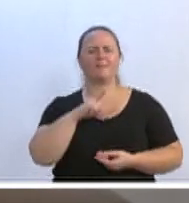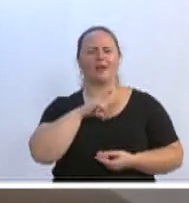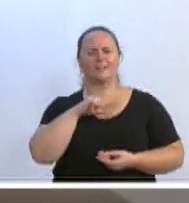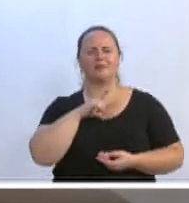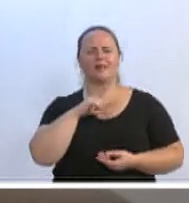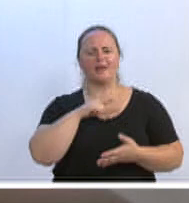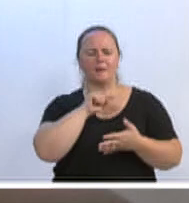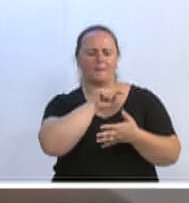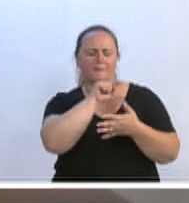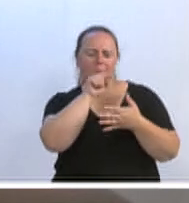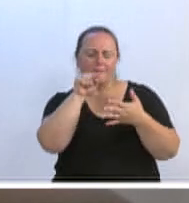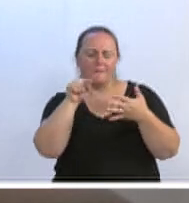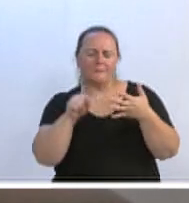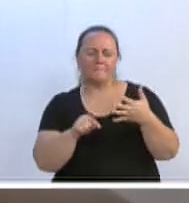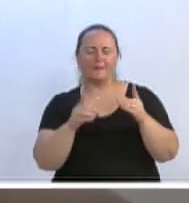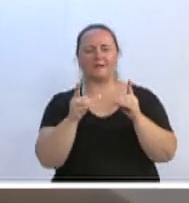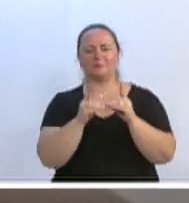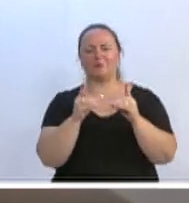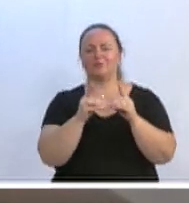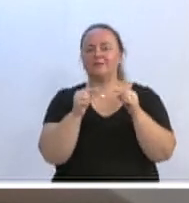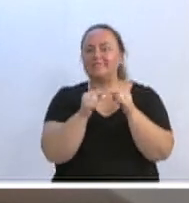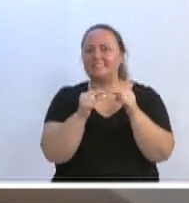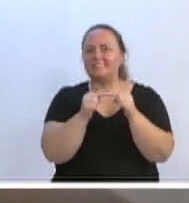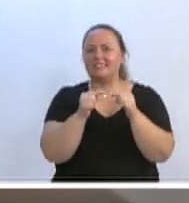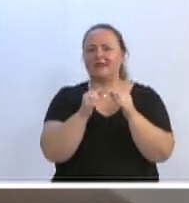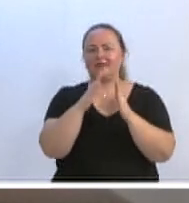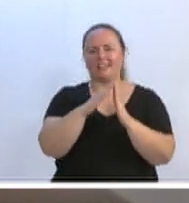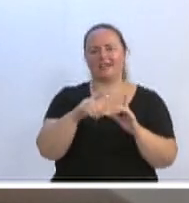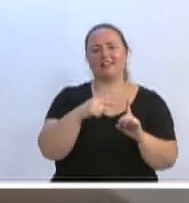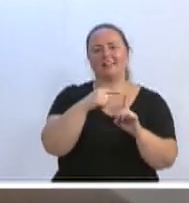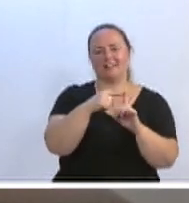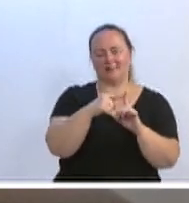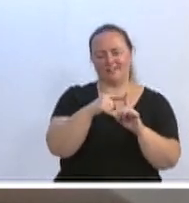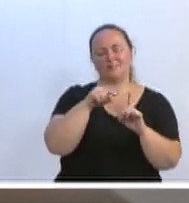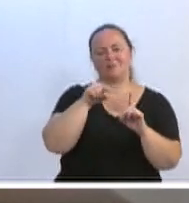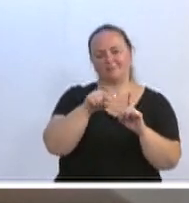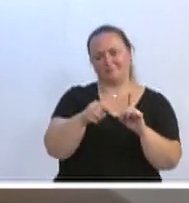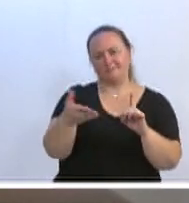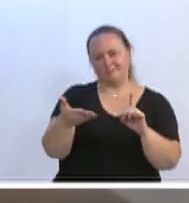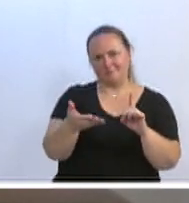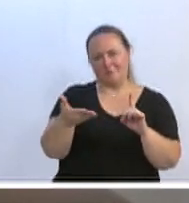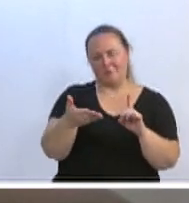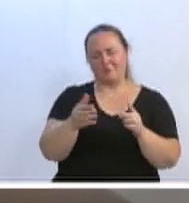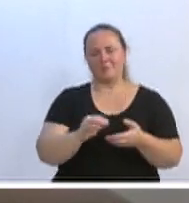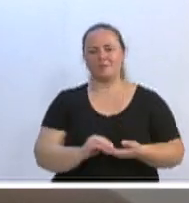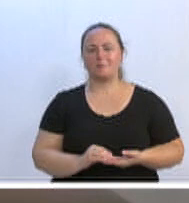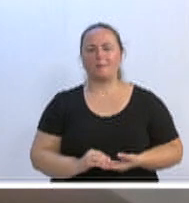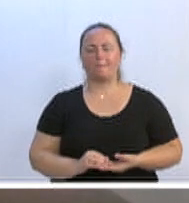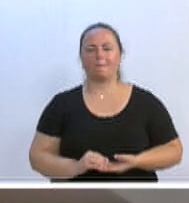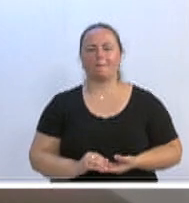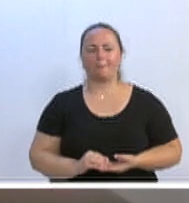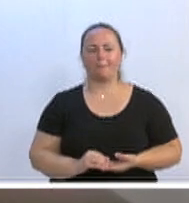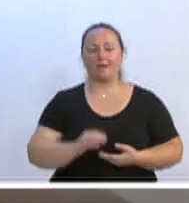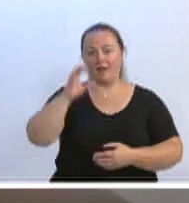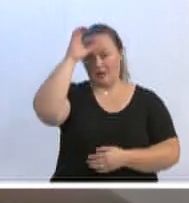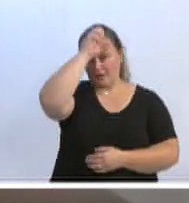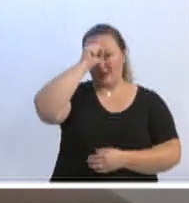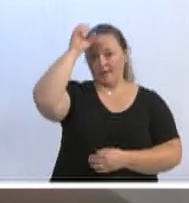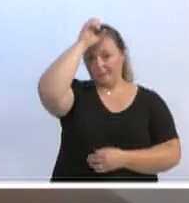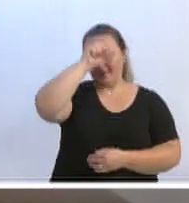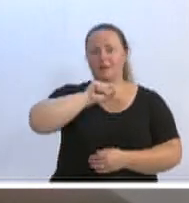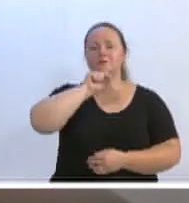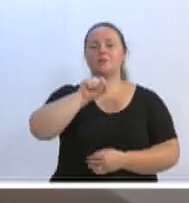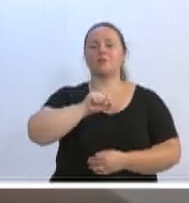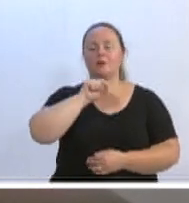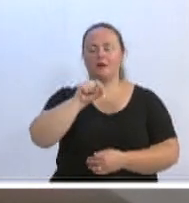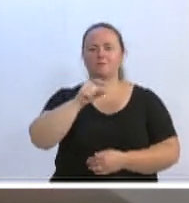né? Doutrinários da Igreja Cristã Maranata. Uma coisa que nós aprendemos, que nós estávamos numa obra